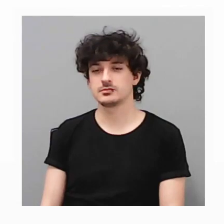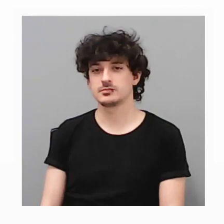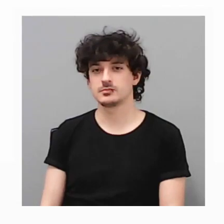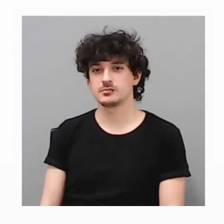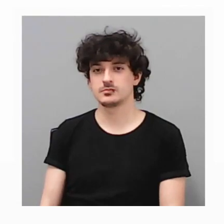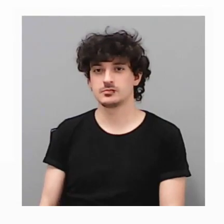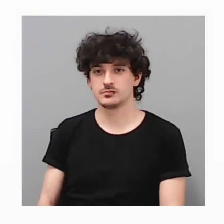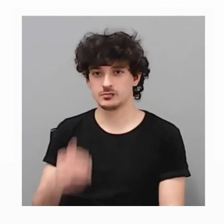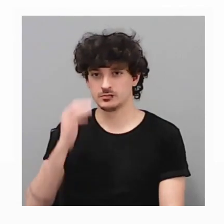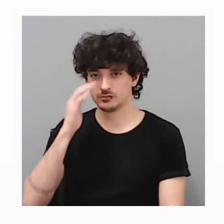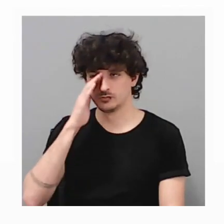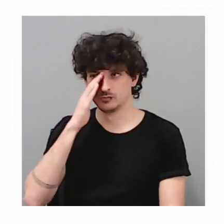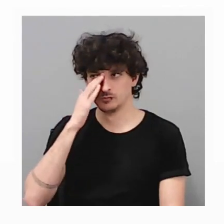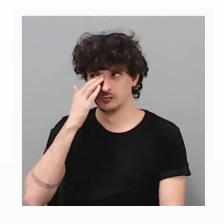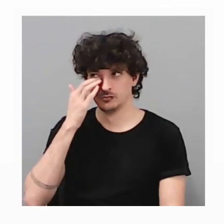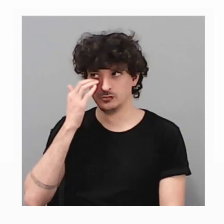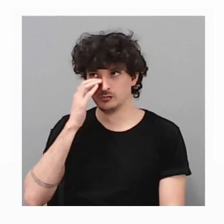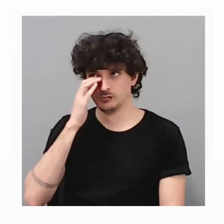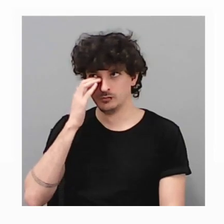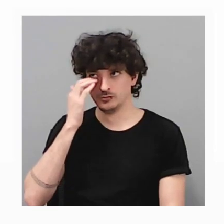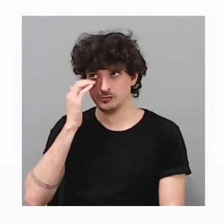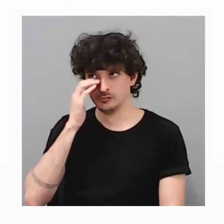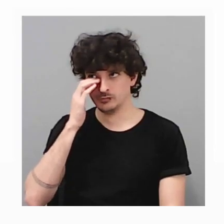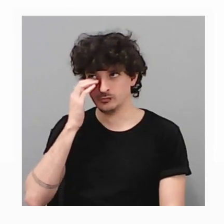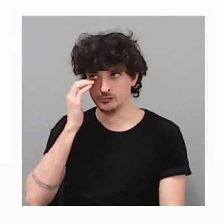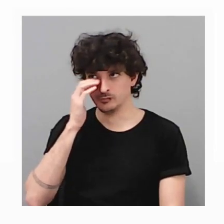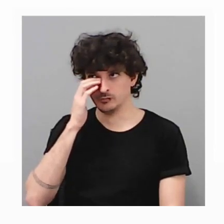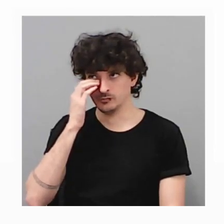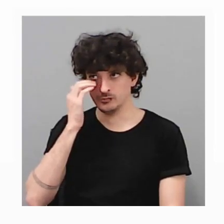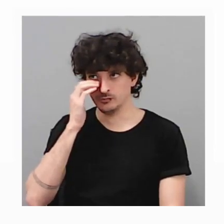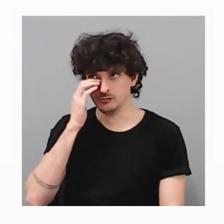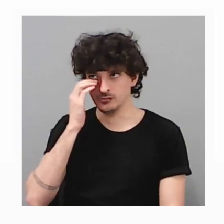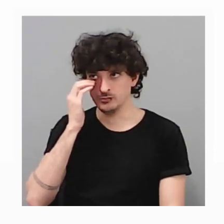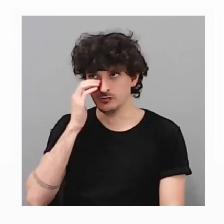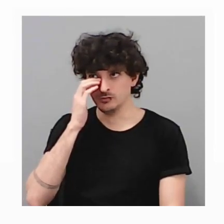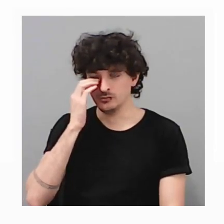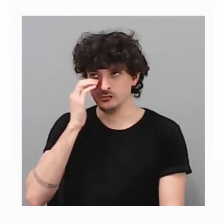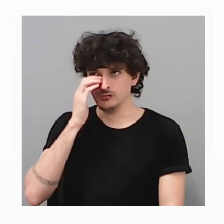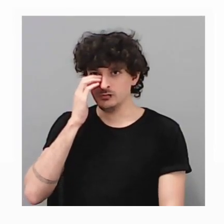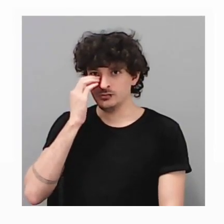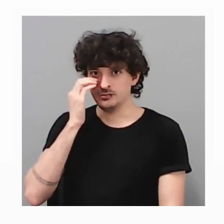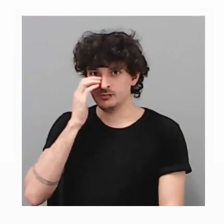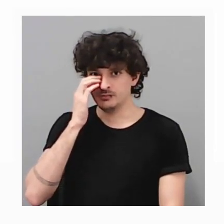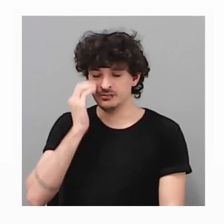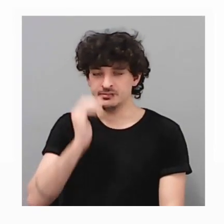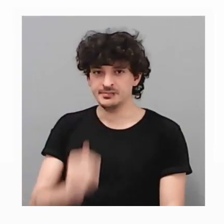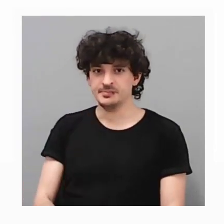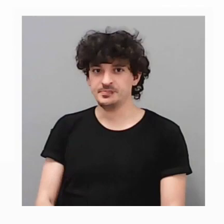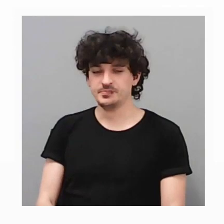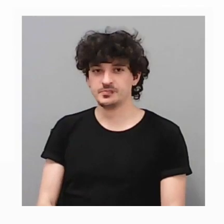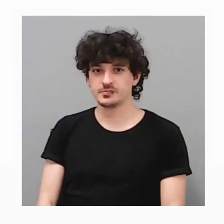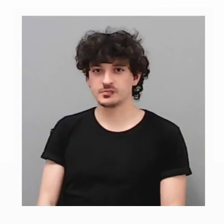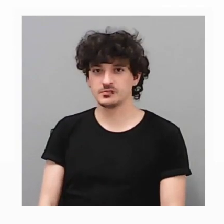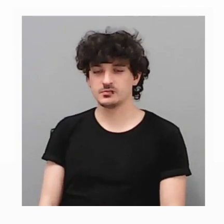é, efetivamente, uma preocupação que deve ser integrada em toda a sociedade, em todos os setores, porque, efetivamente, é uma crise que nós